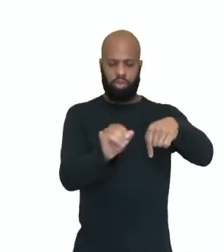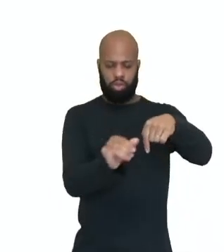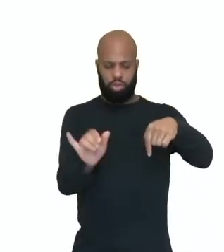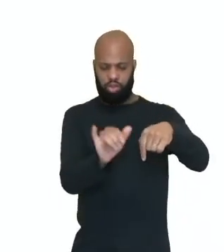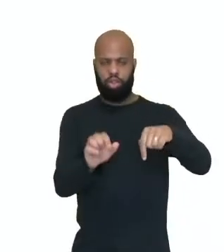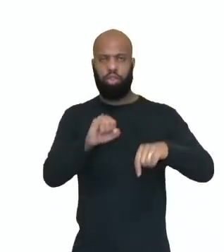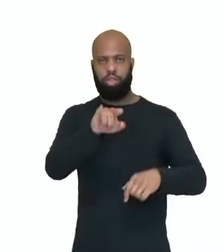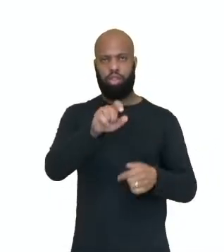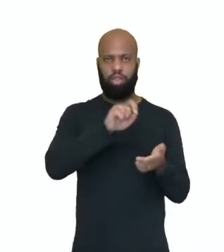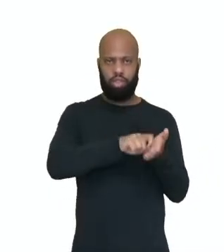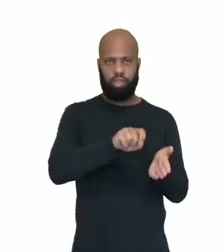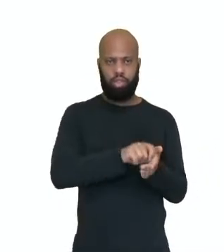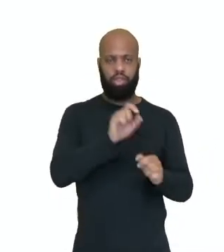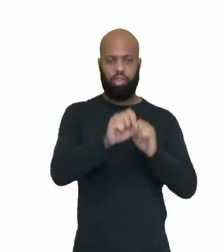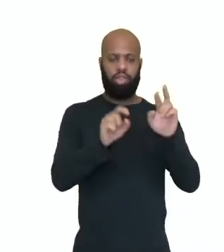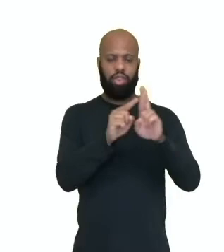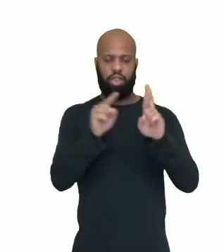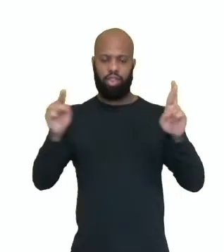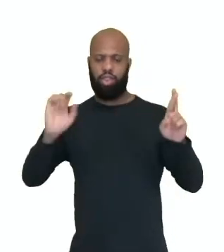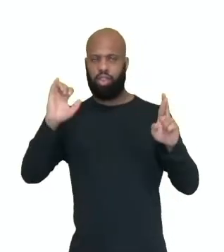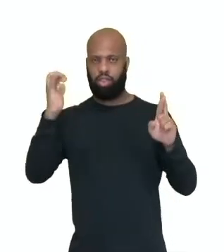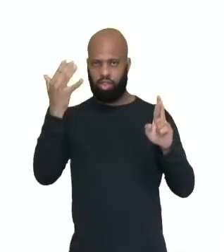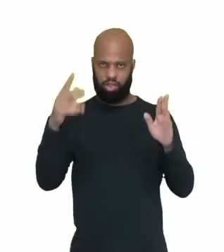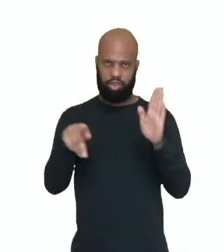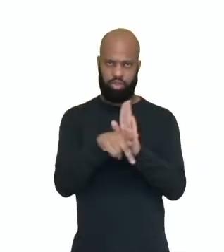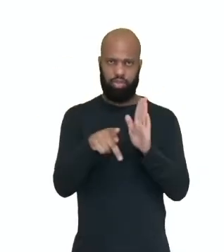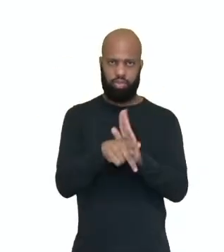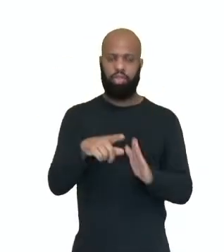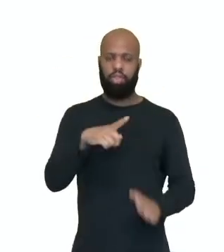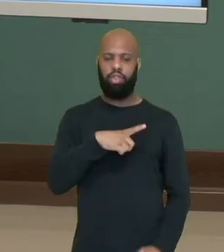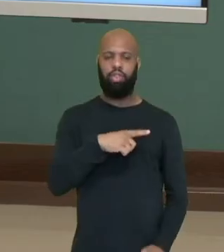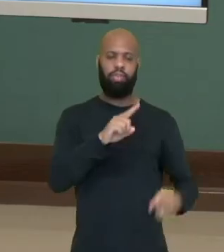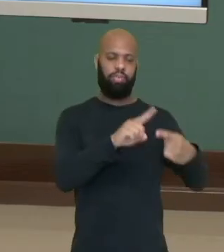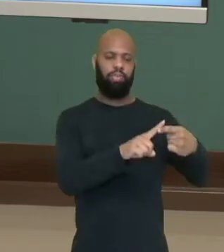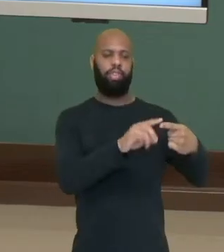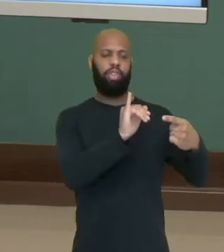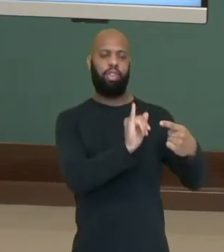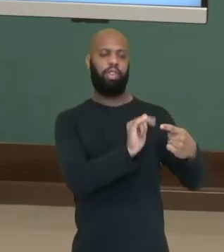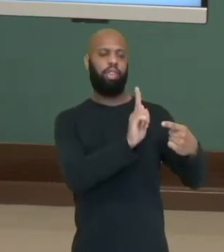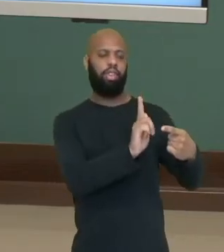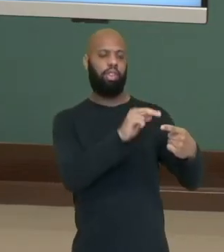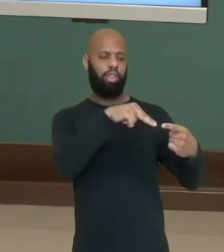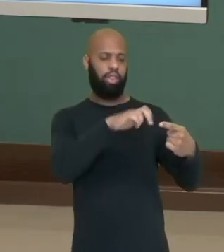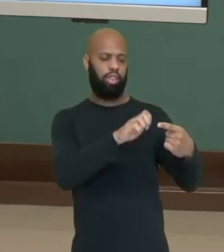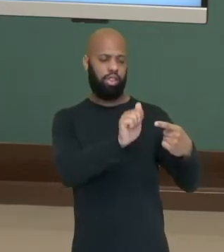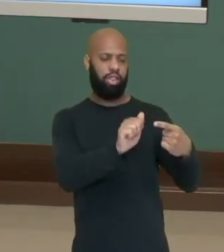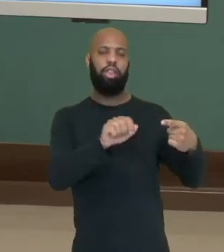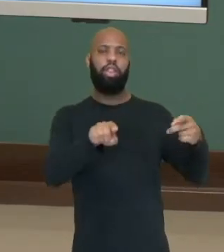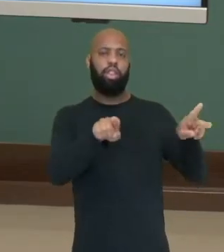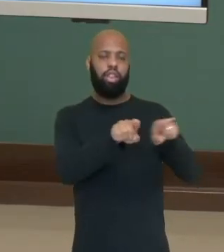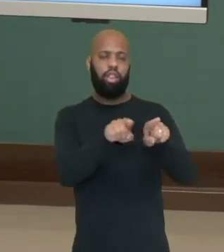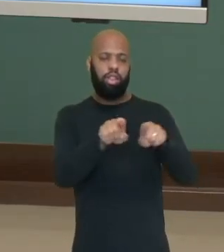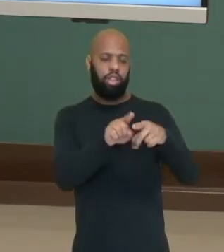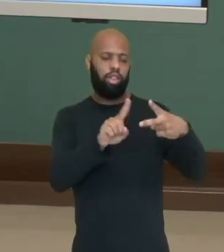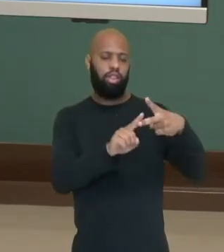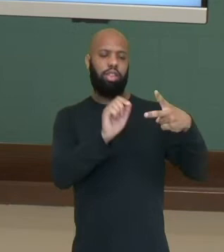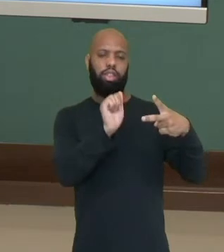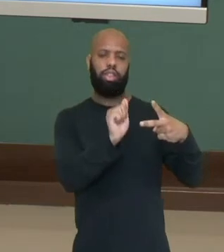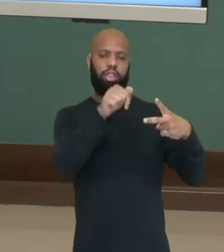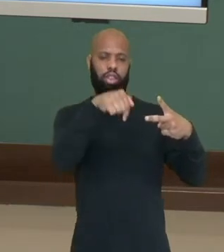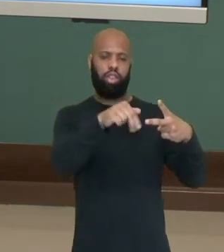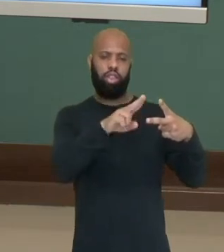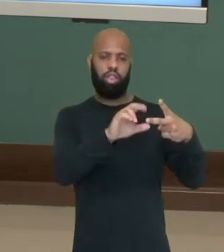as semi-reações que acontecem na eletrólise, tanto ígnea quanto aquosa, você precisa prestar atenção na quantidade de elétrons que